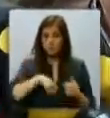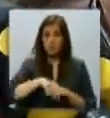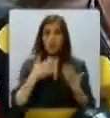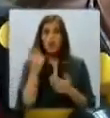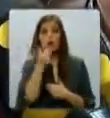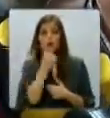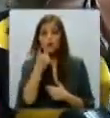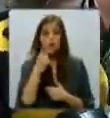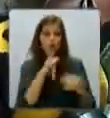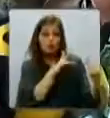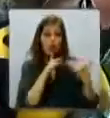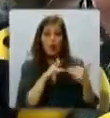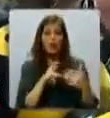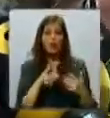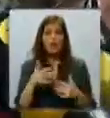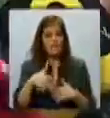jogar o ano para ser um jogo Espetacular